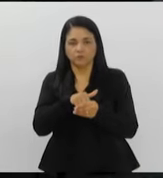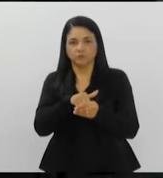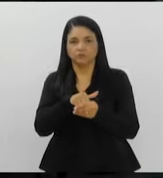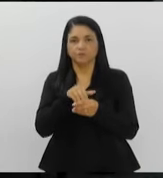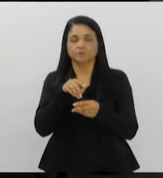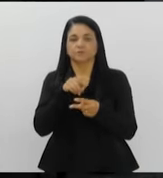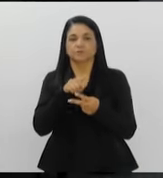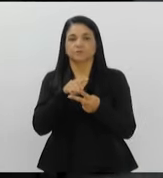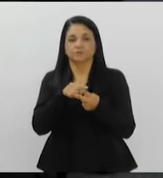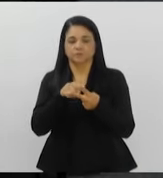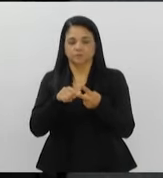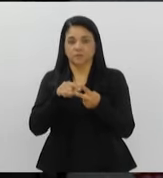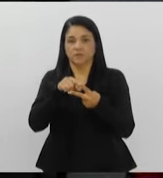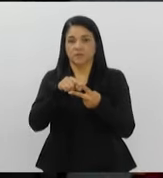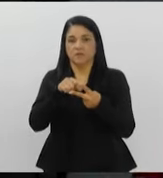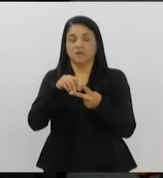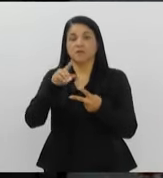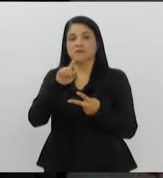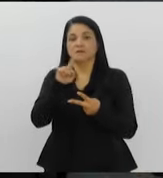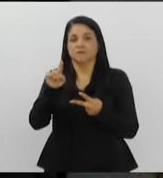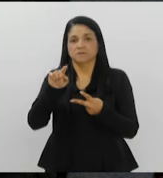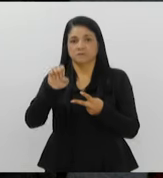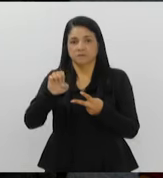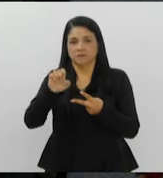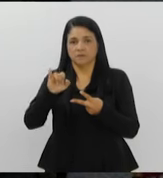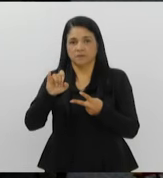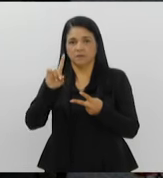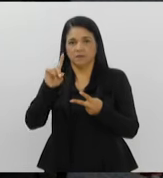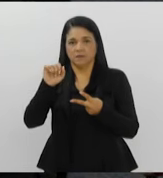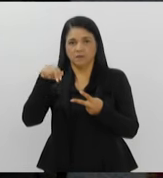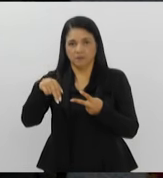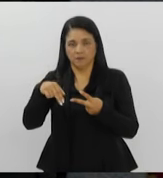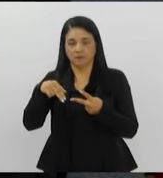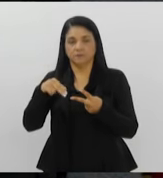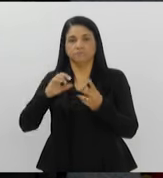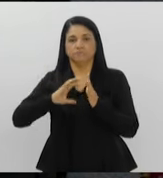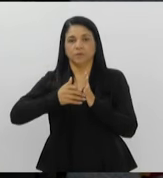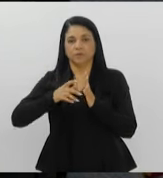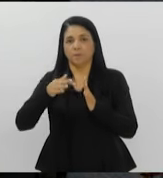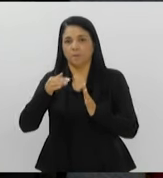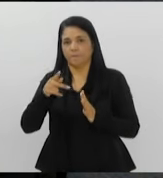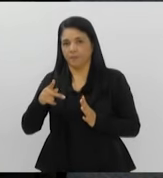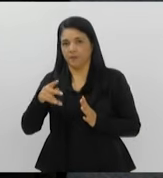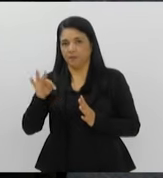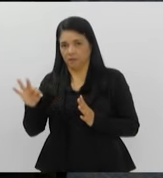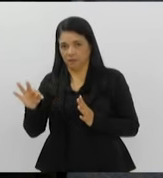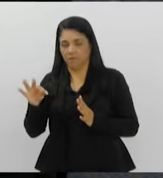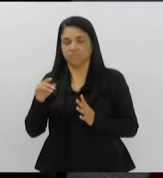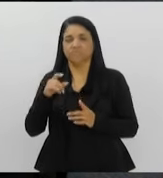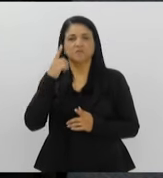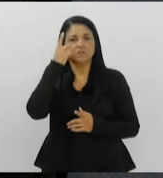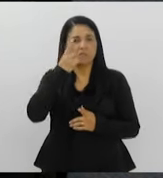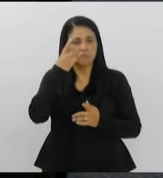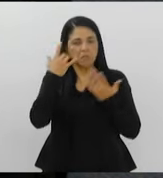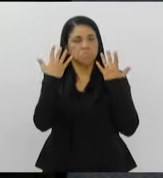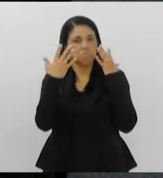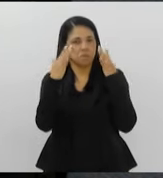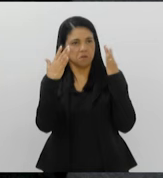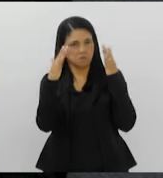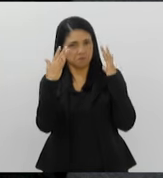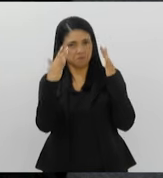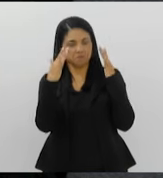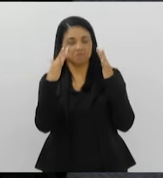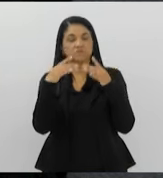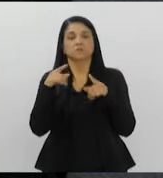ser para Zeidão, né, do PT, essa grande deputada, já parabenizando